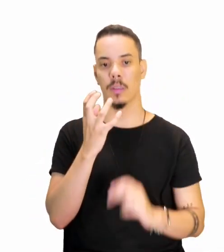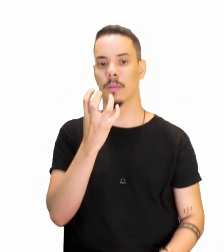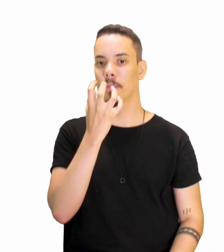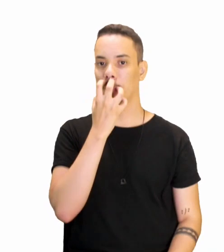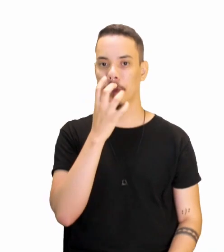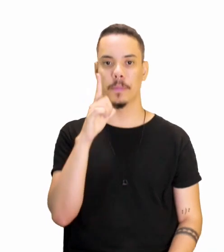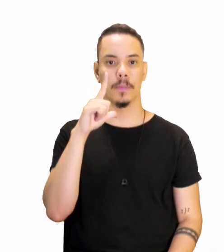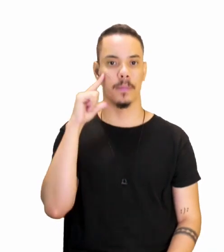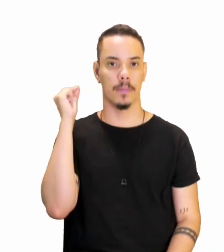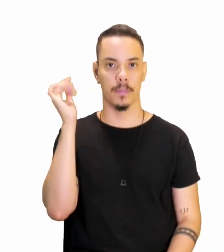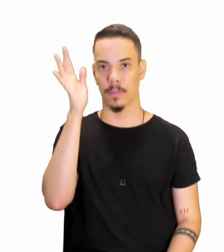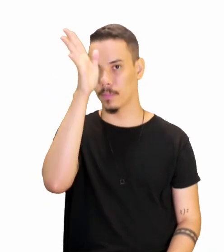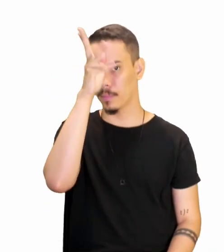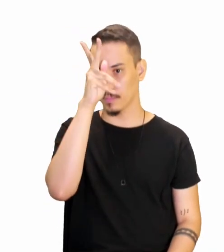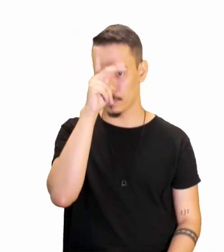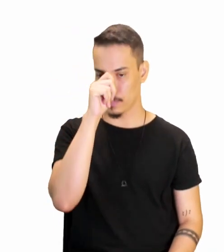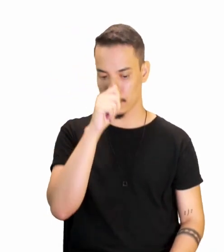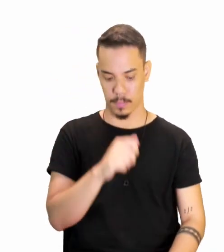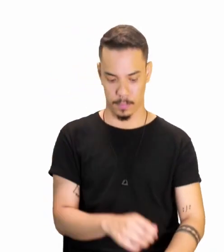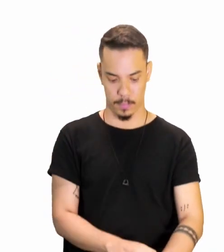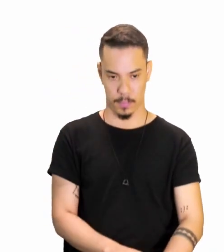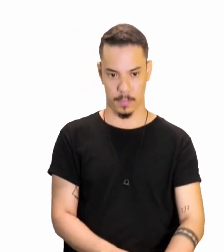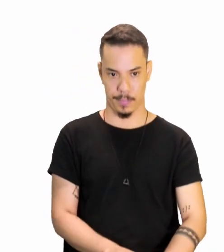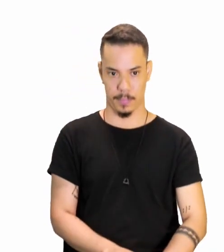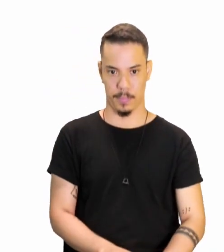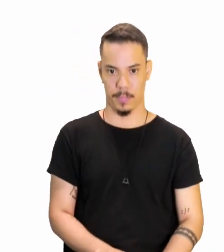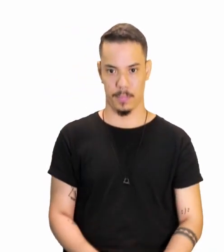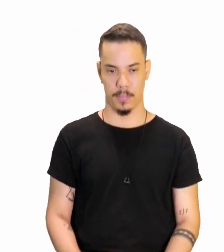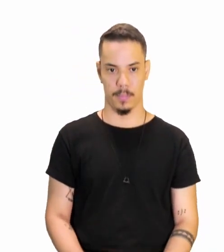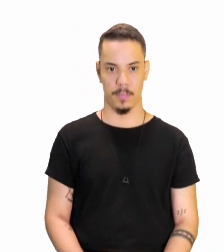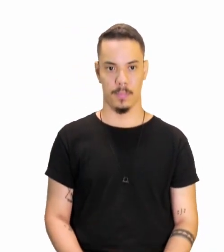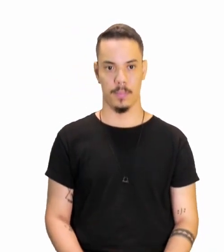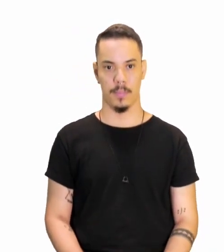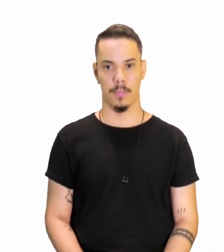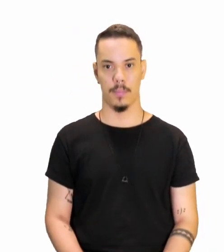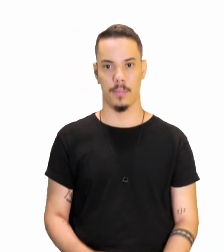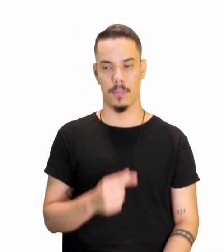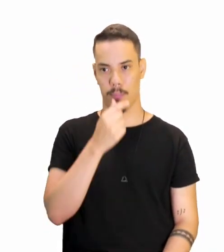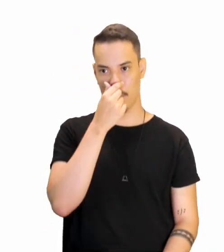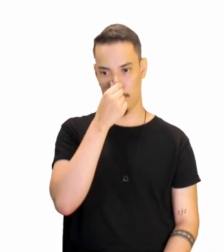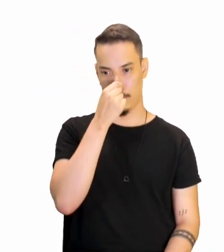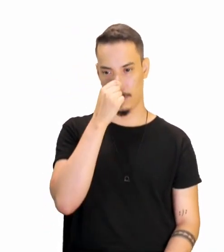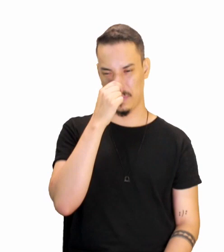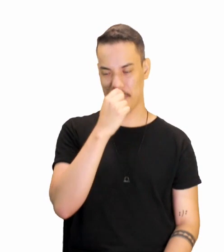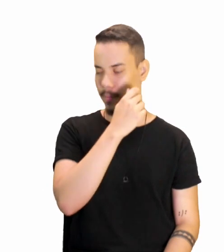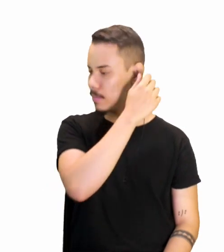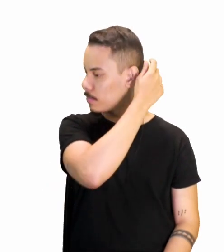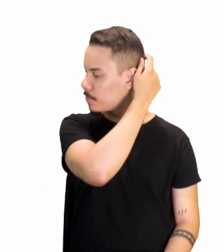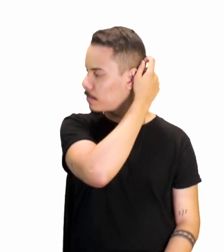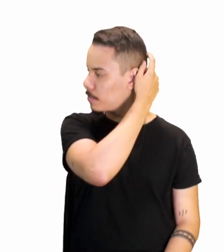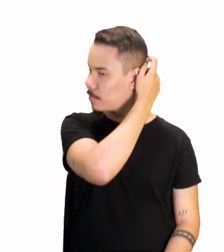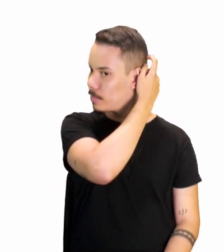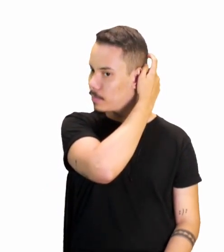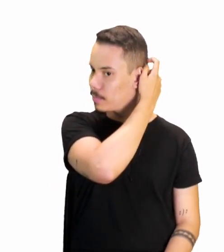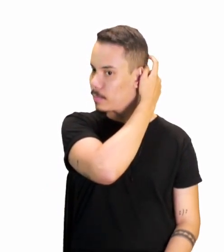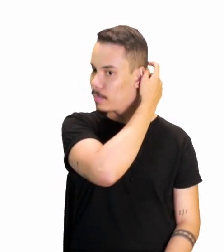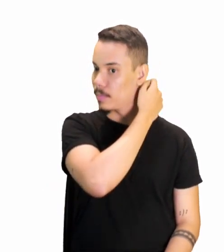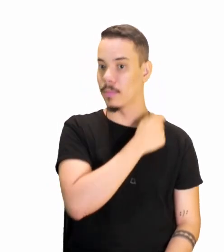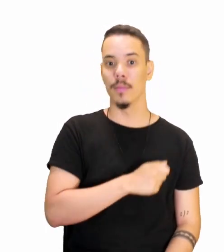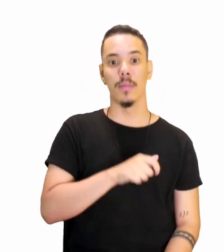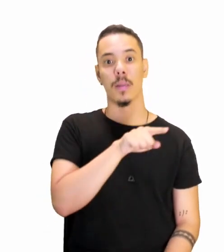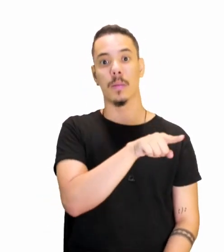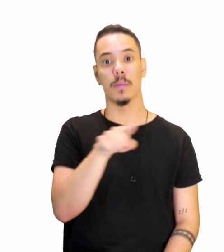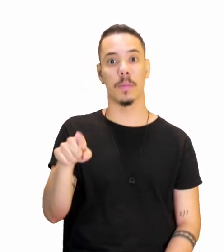Cachorro, gato, galinha, tá certo? É um ser geral. Estão